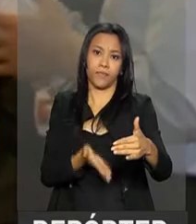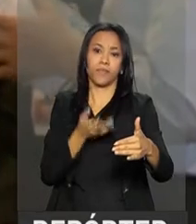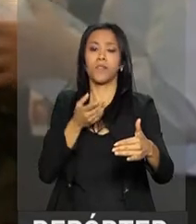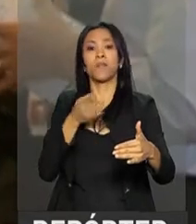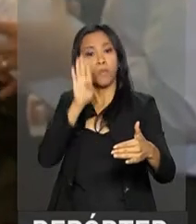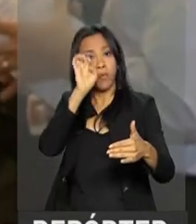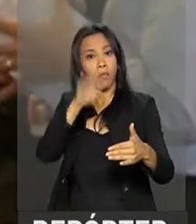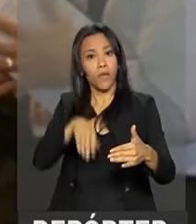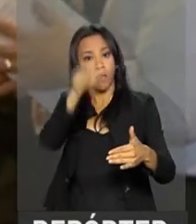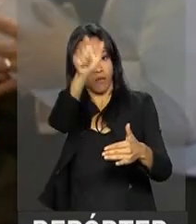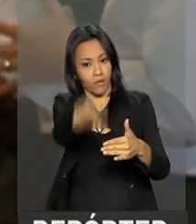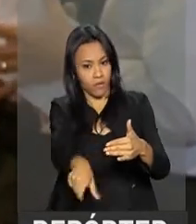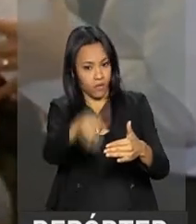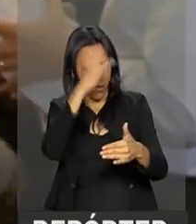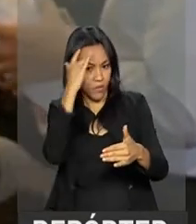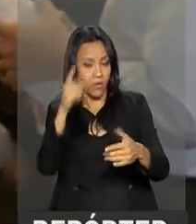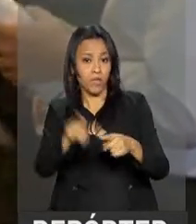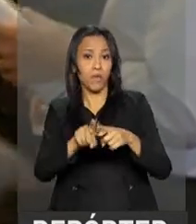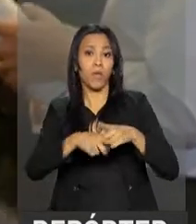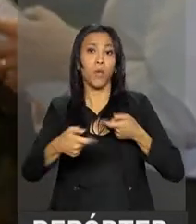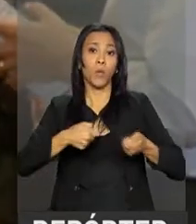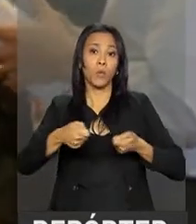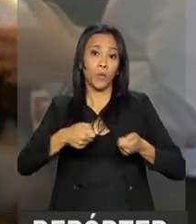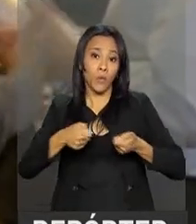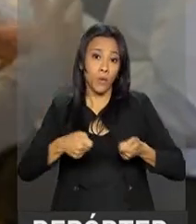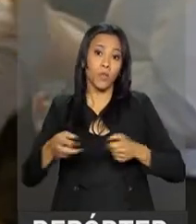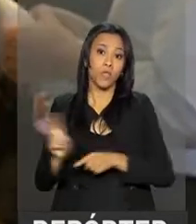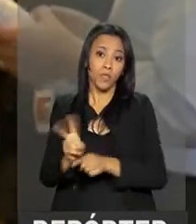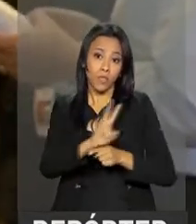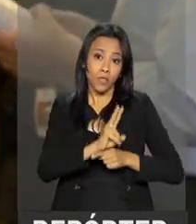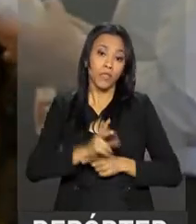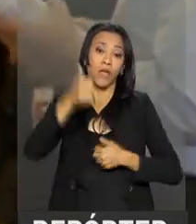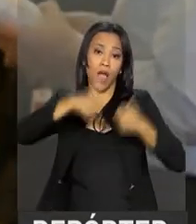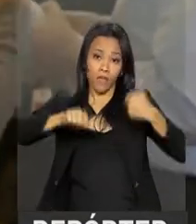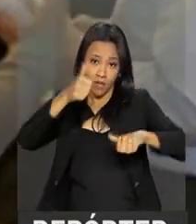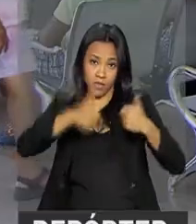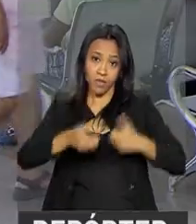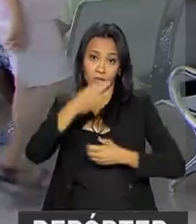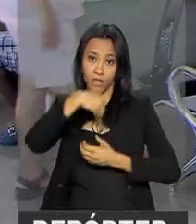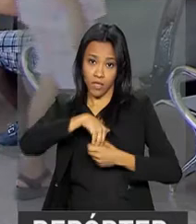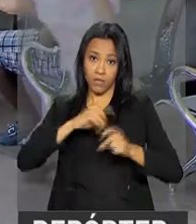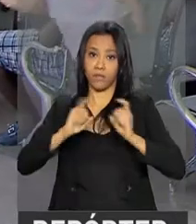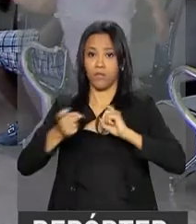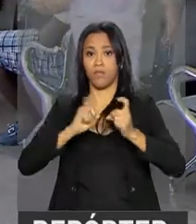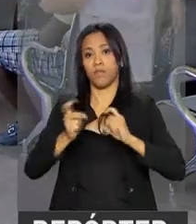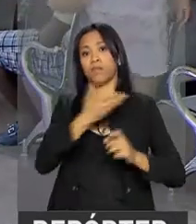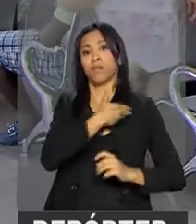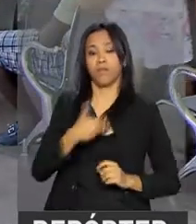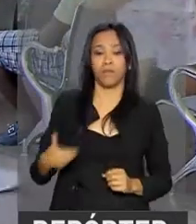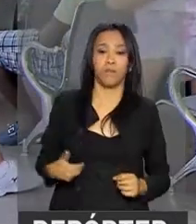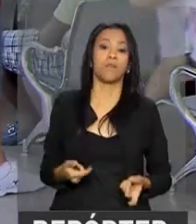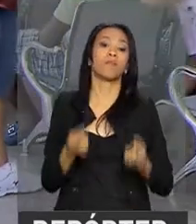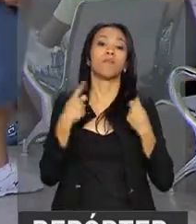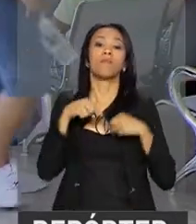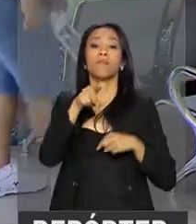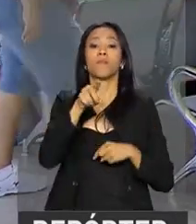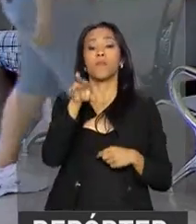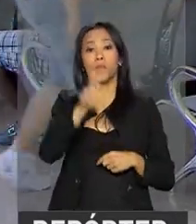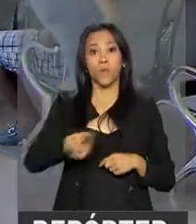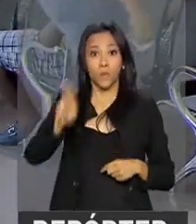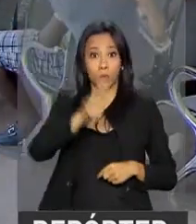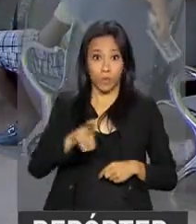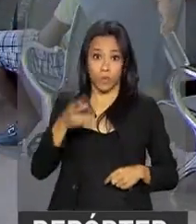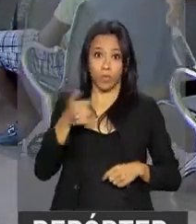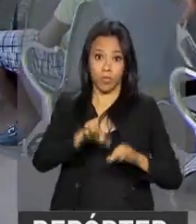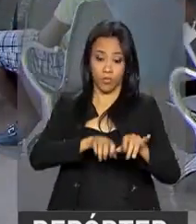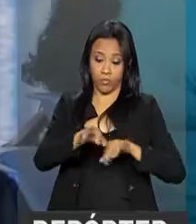do paciente, como também para o controle, monitoração, avaliação e gestão. A informatização de todas as unidades básicas de